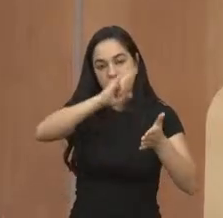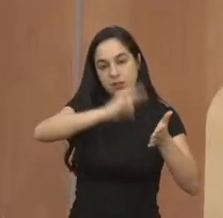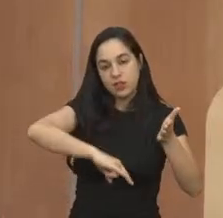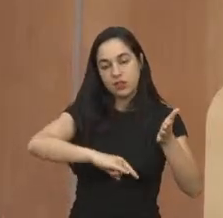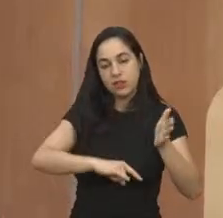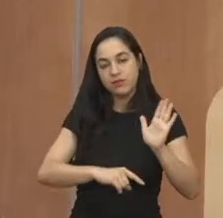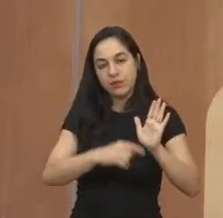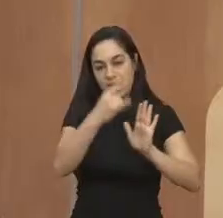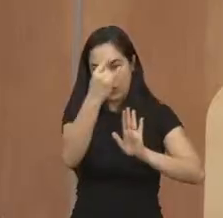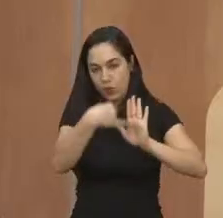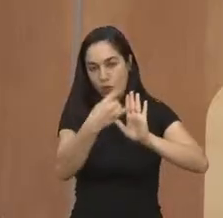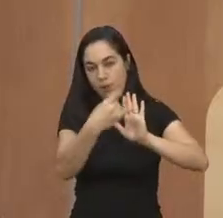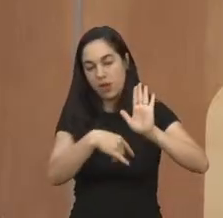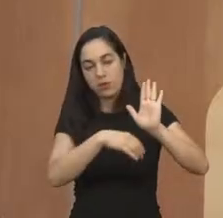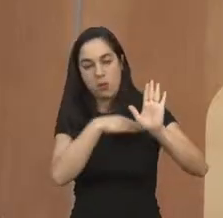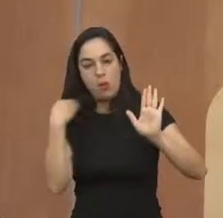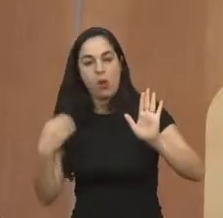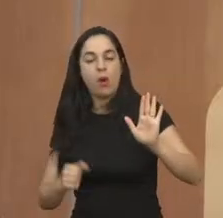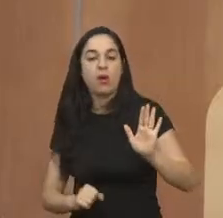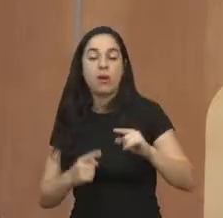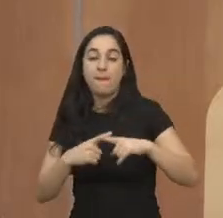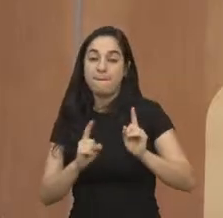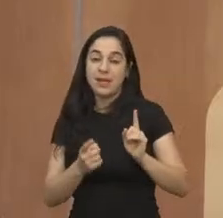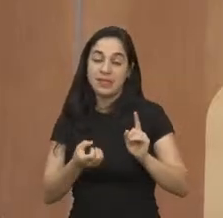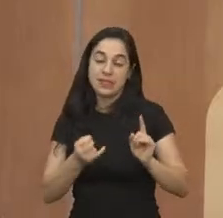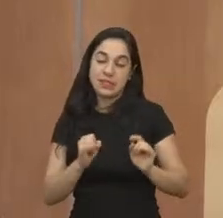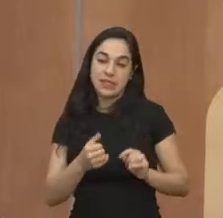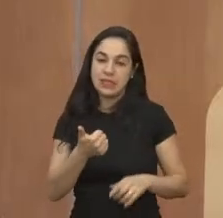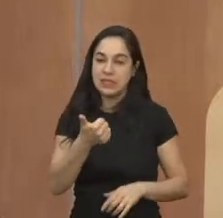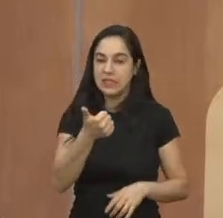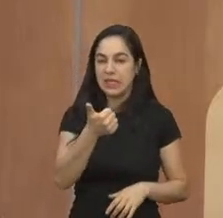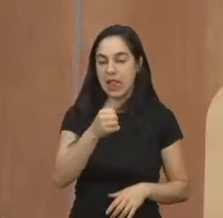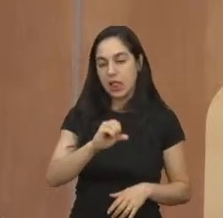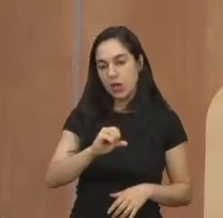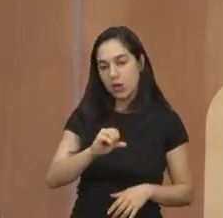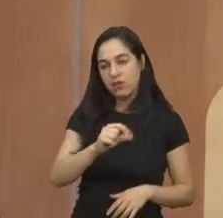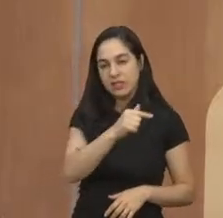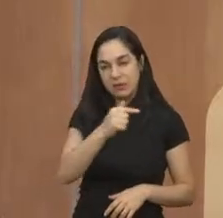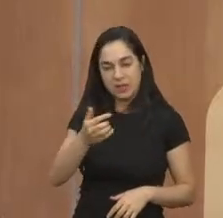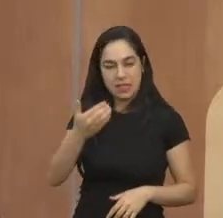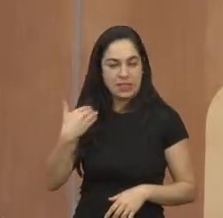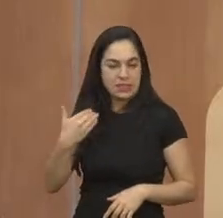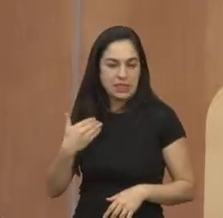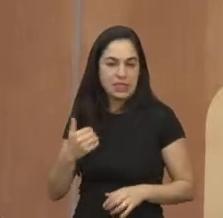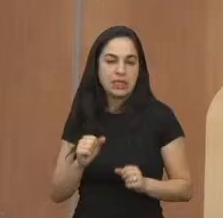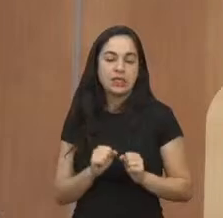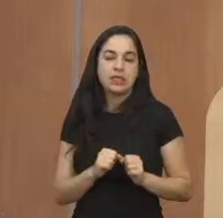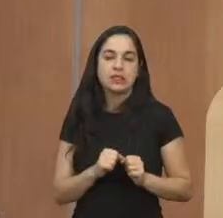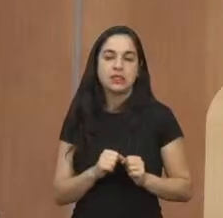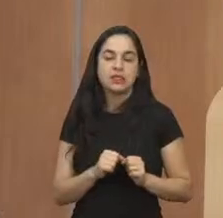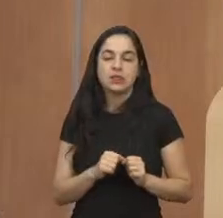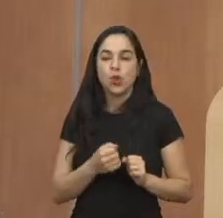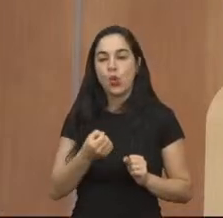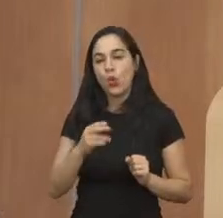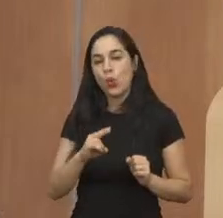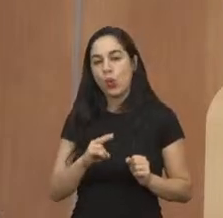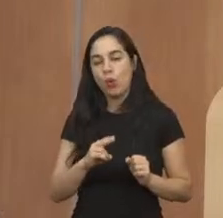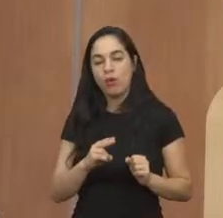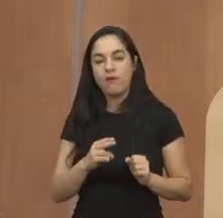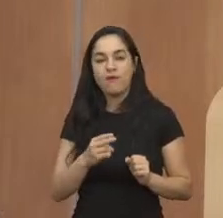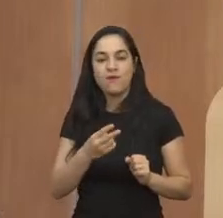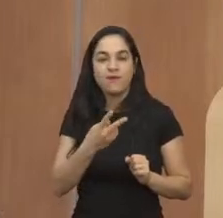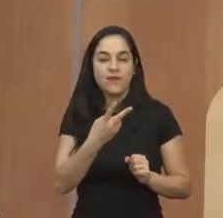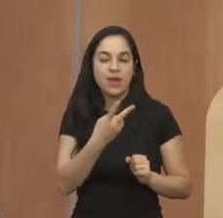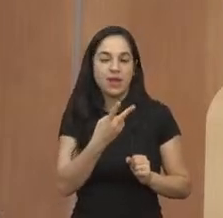que isso, menos de 20 semanas, menos de 25 centímetros e menos de meio quilo é facultado,